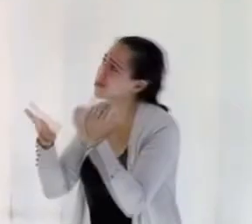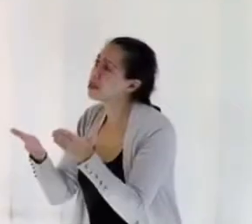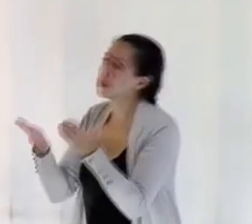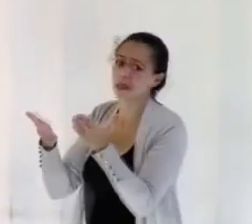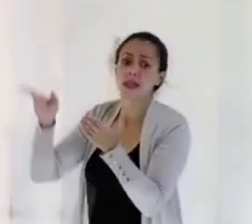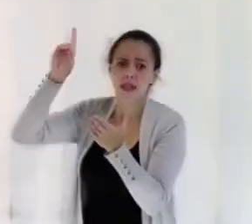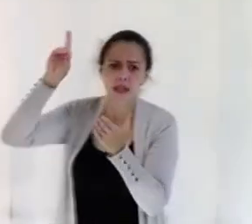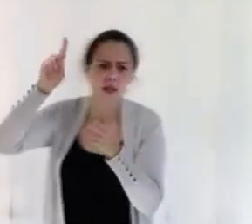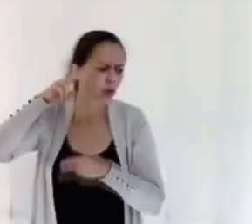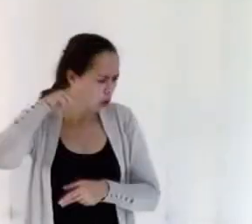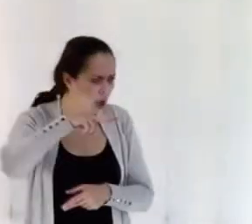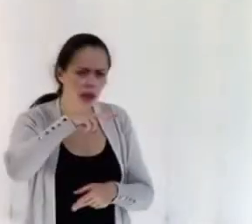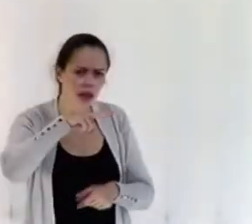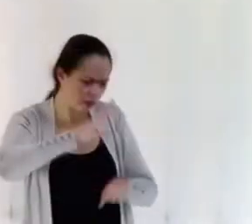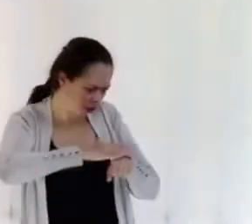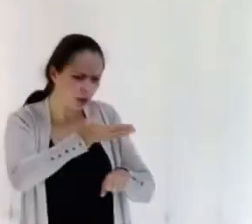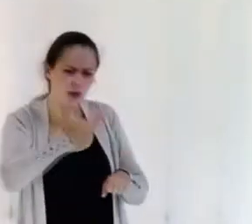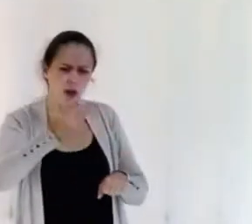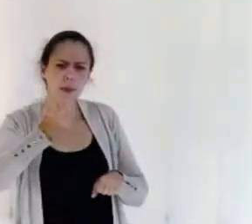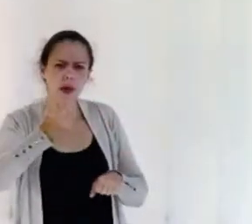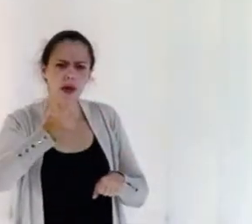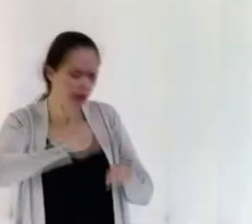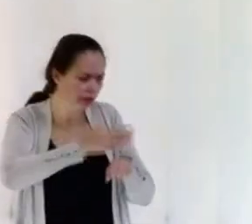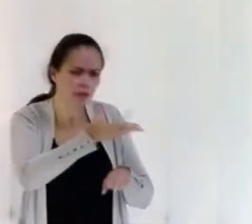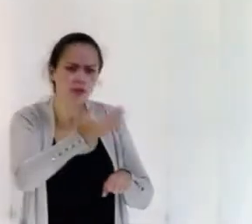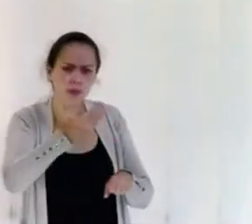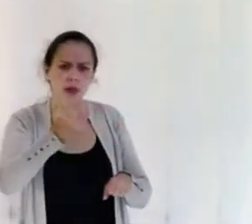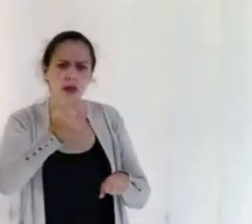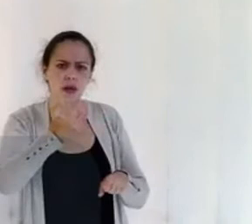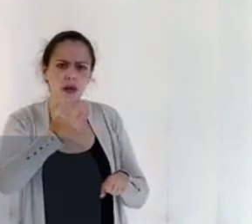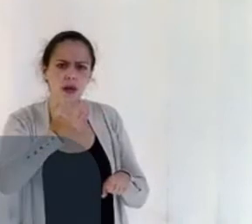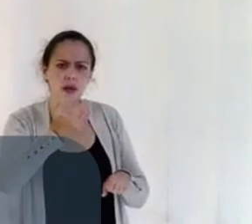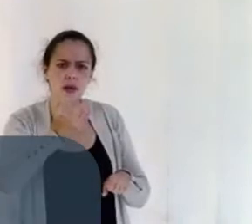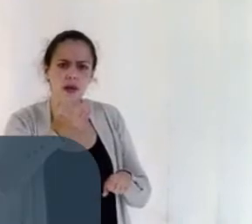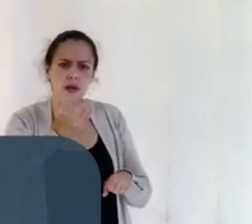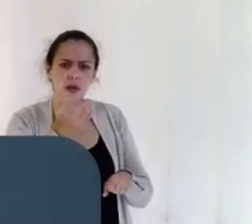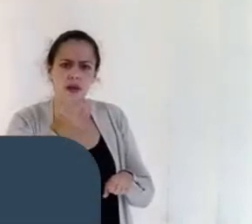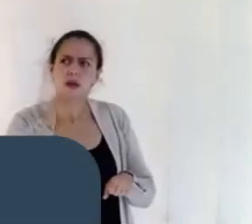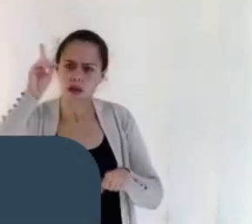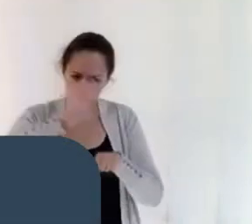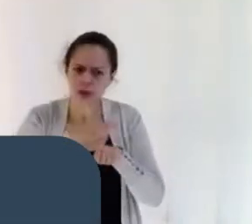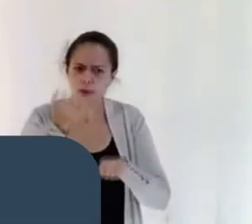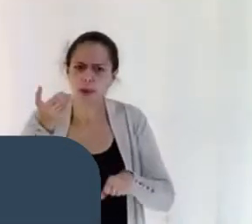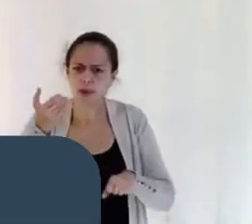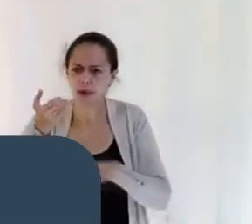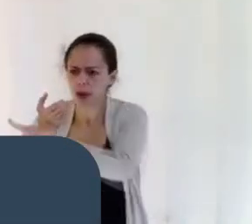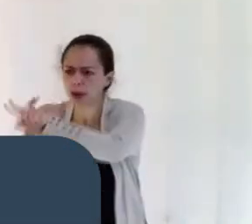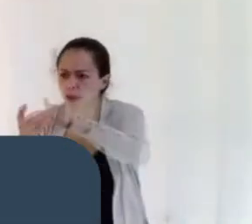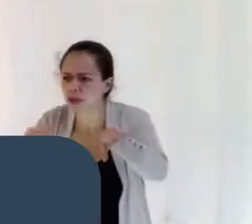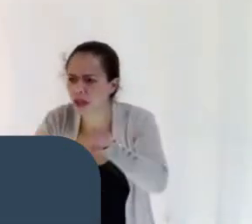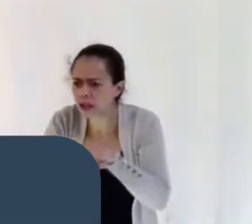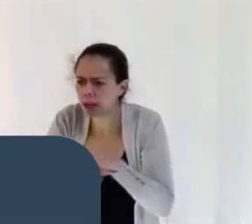através desse evangelho que Ele nos confiou. Ele vai cobrar a vida de cada um de vocês, dos pastores,